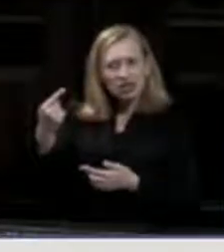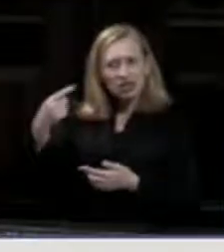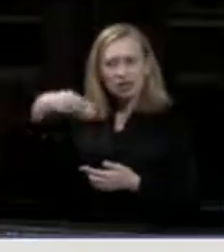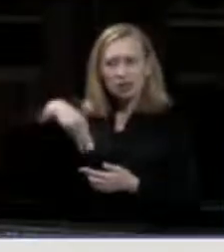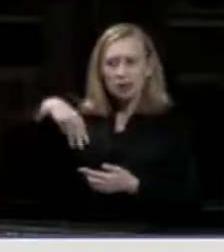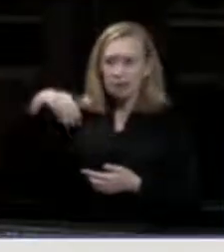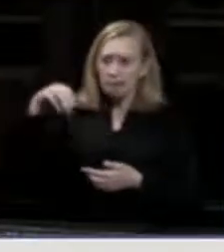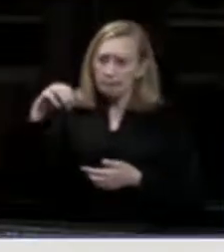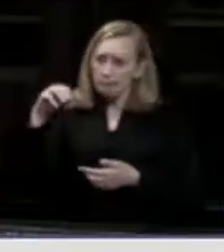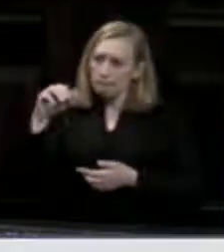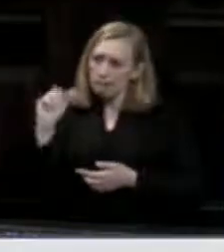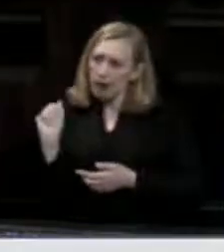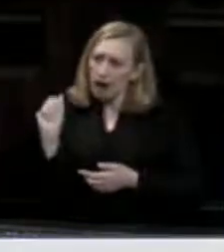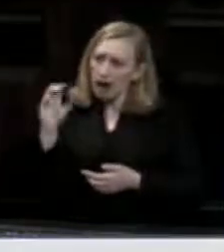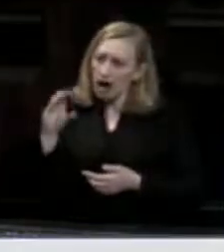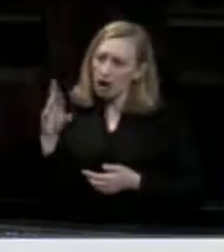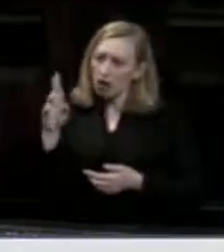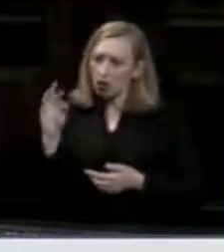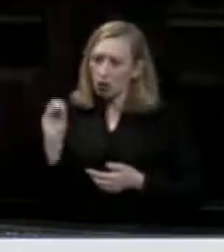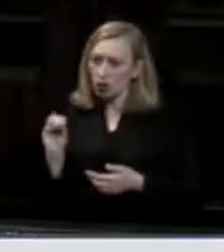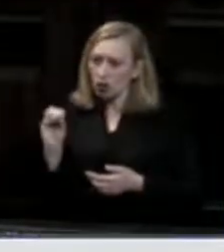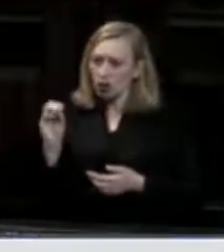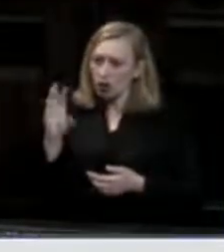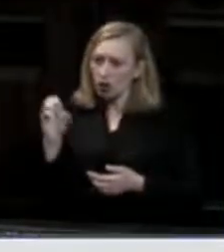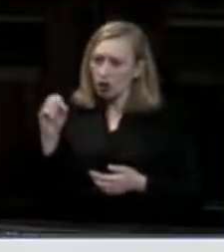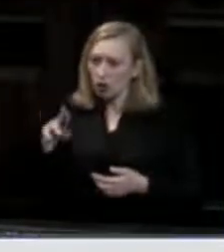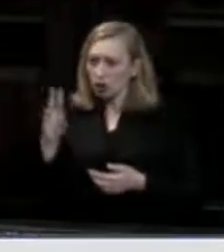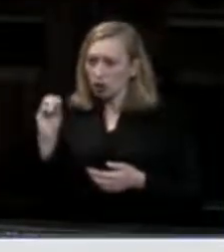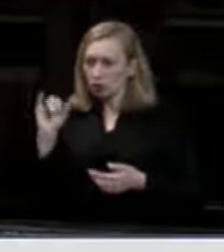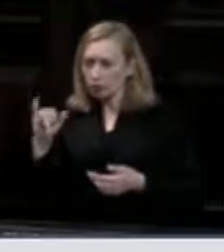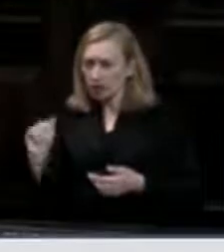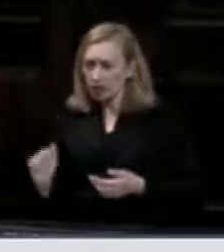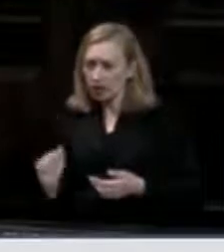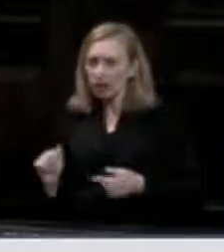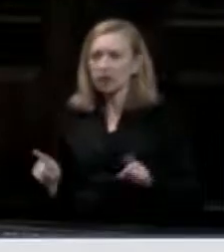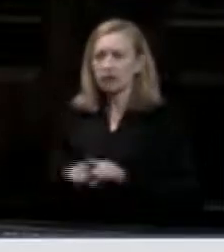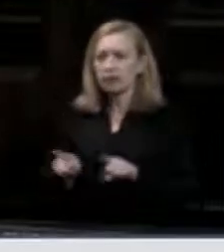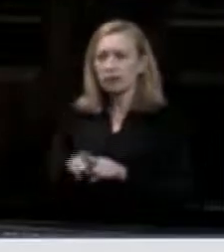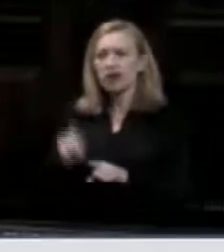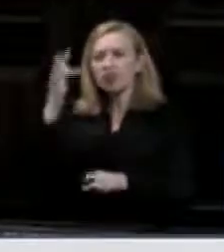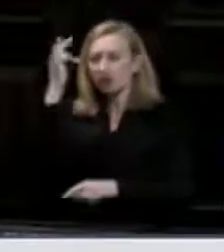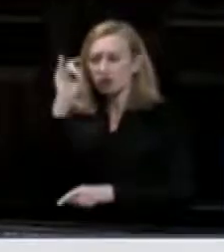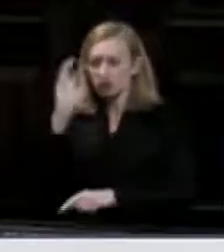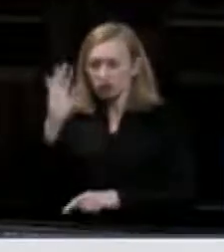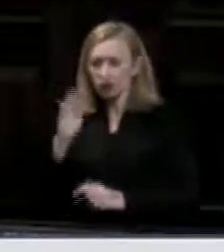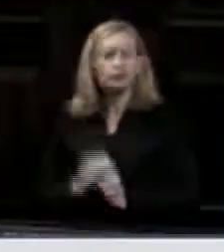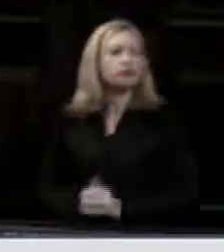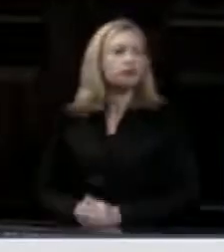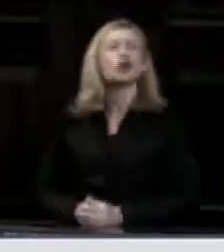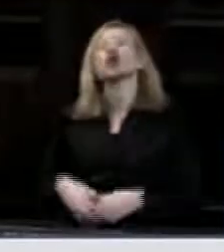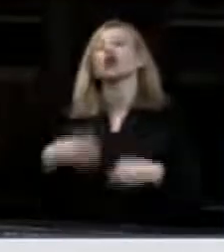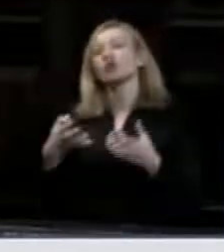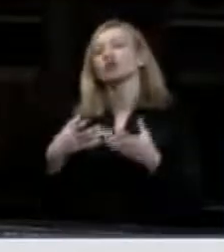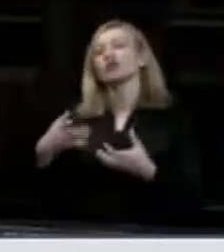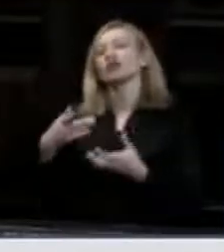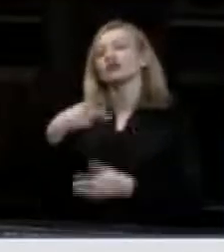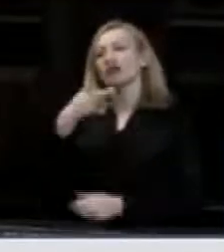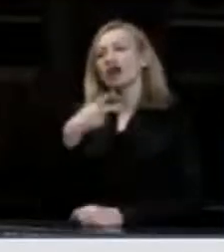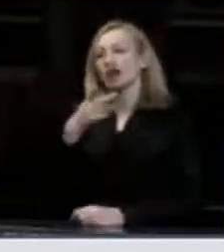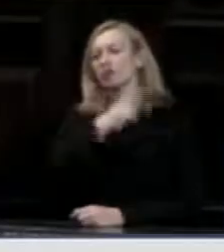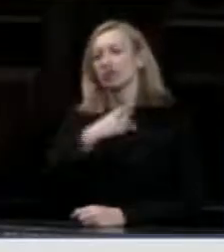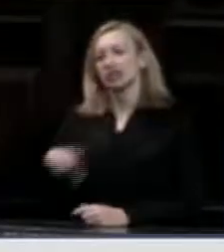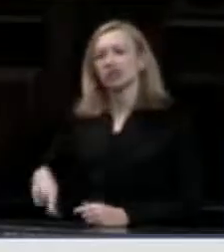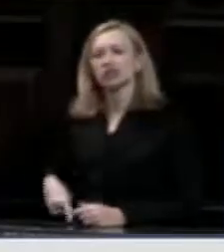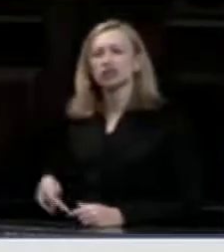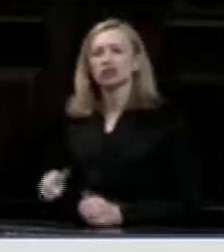macroeconomia e de filosofia. E queria afirmar a Vossa Excelência que